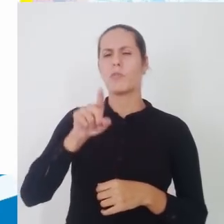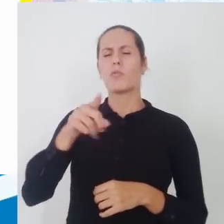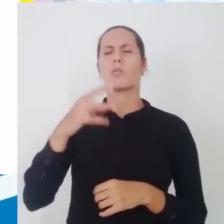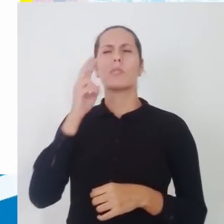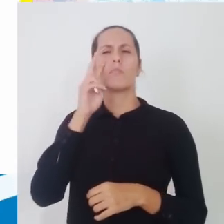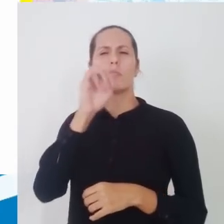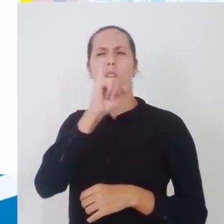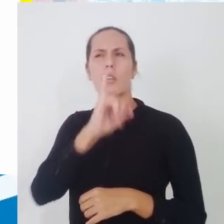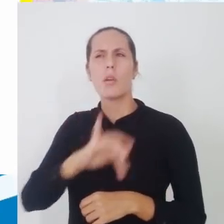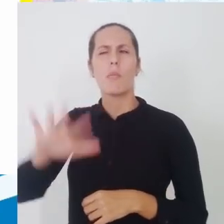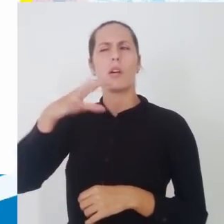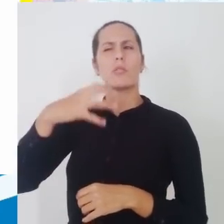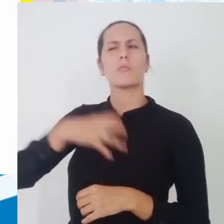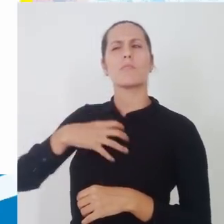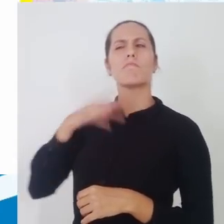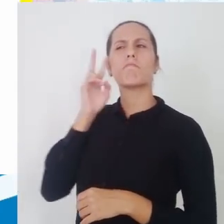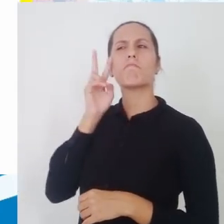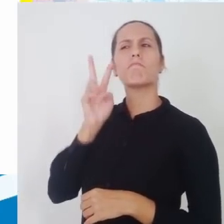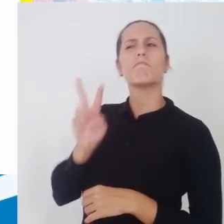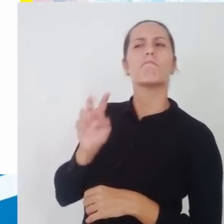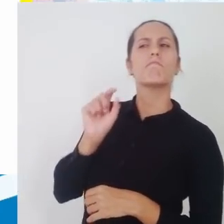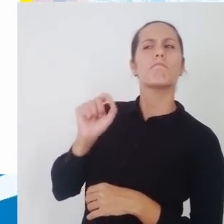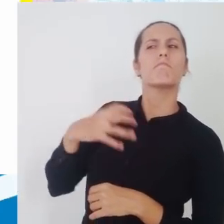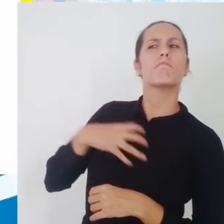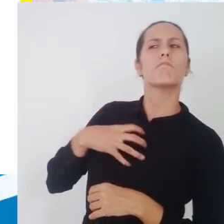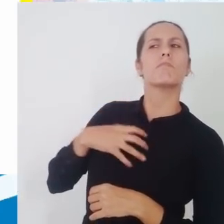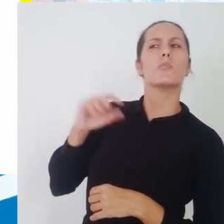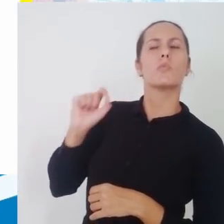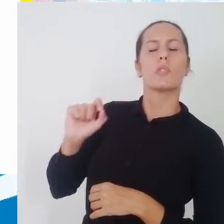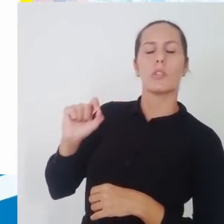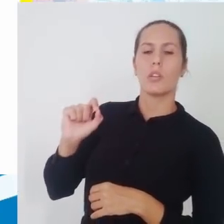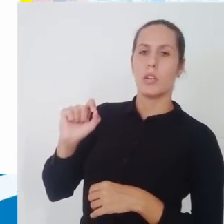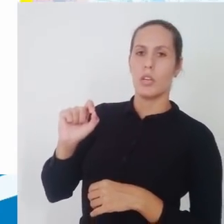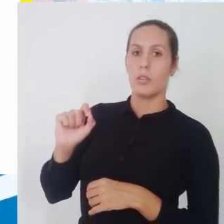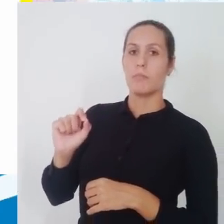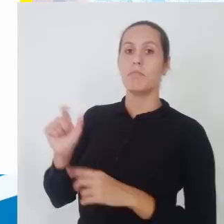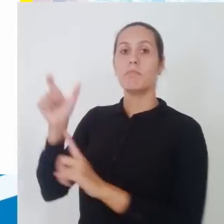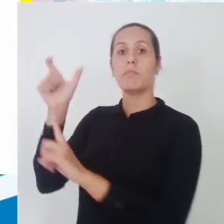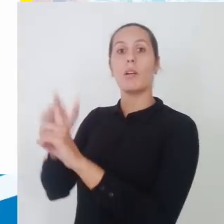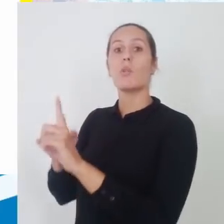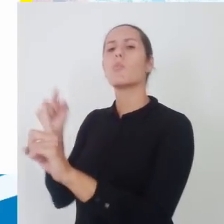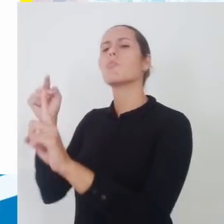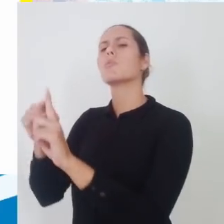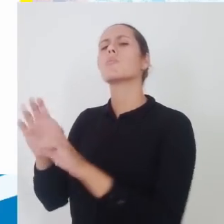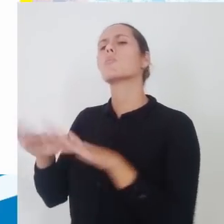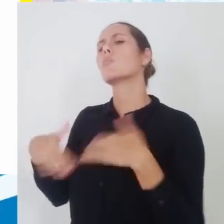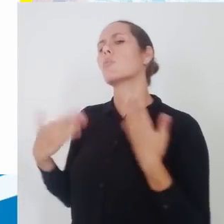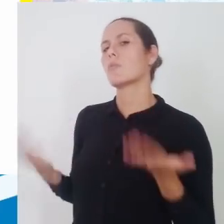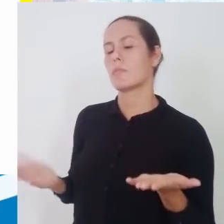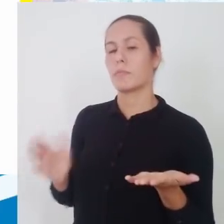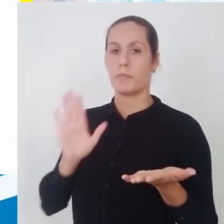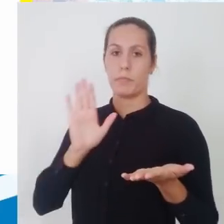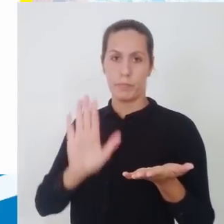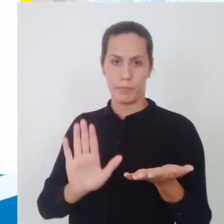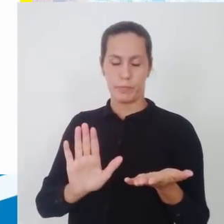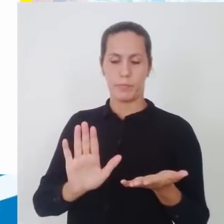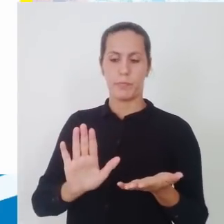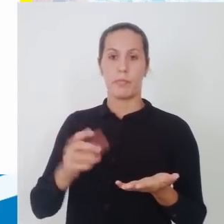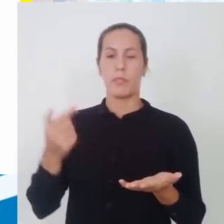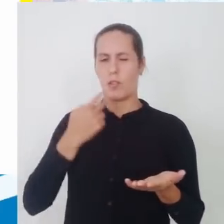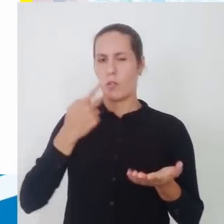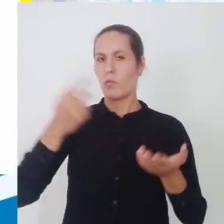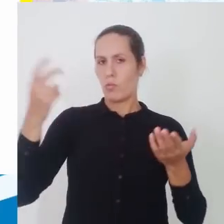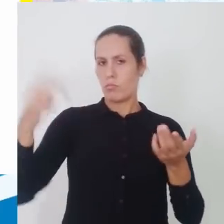das informações explícitas, ou seja, daquelas informações mais claras para ser interpretada e deduzida, se